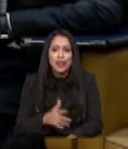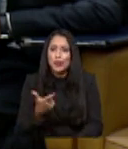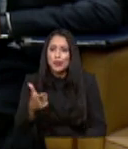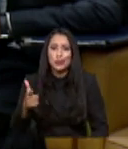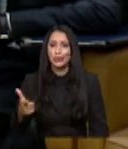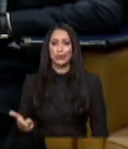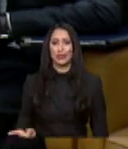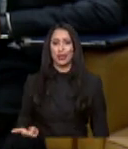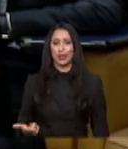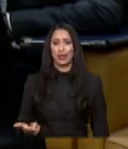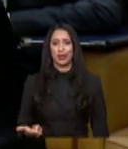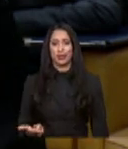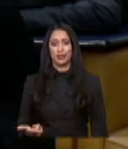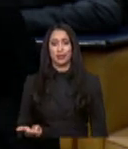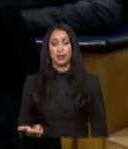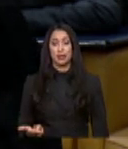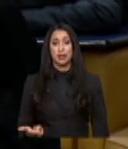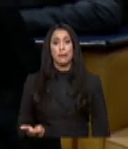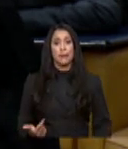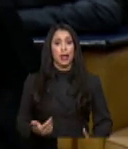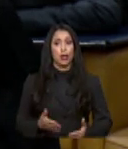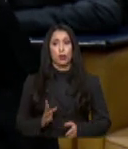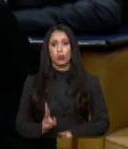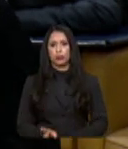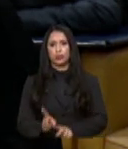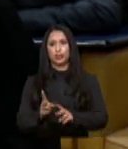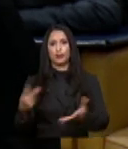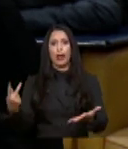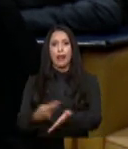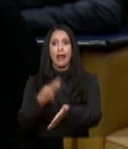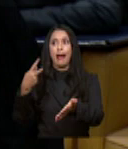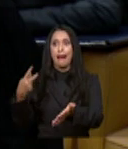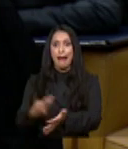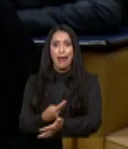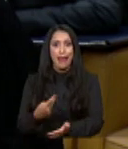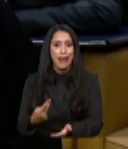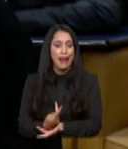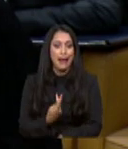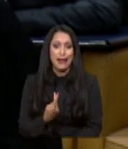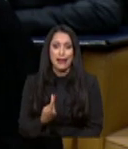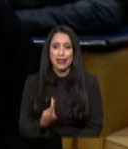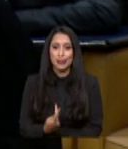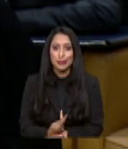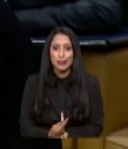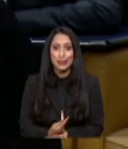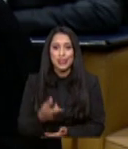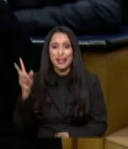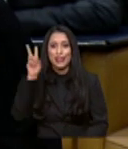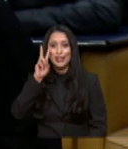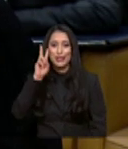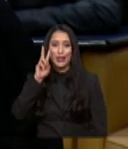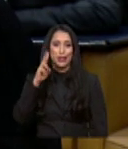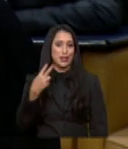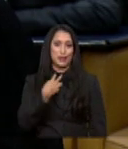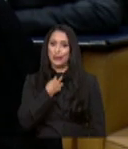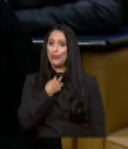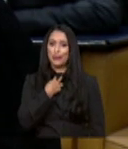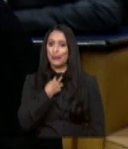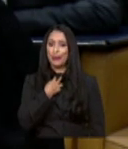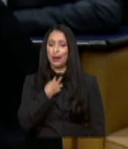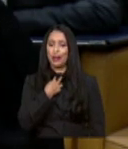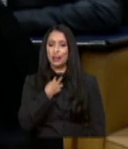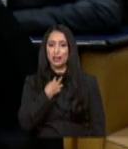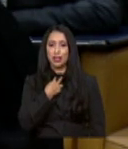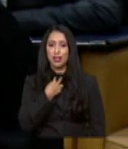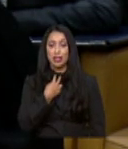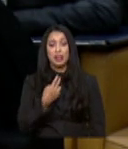ministros e senhoras ministras, para continuarmos a errar como erramos em nossa história. como